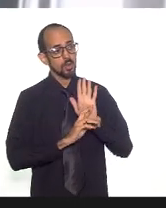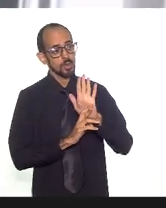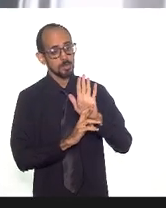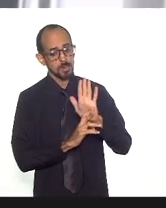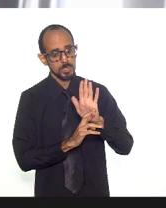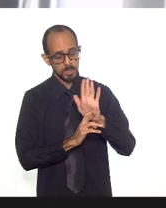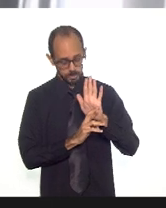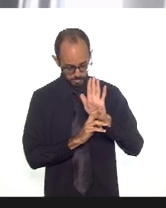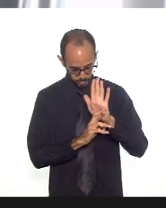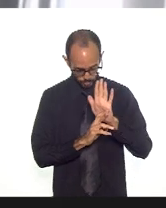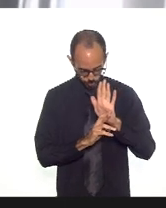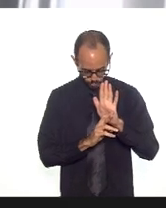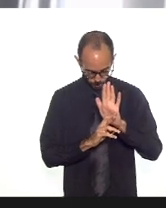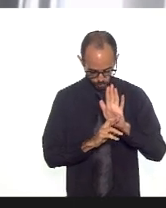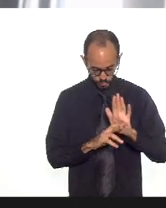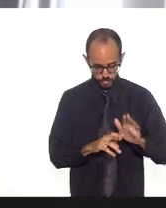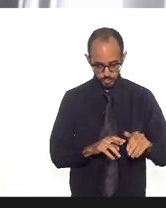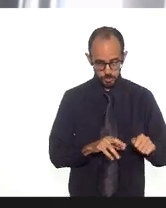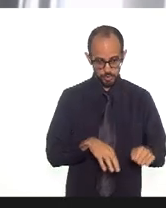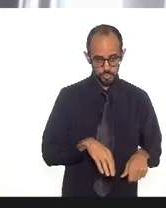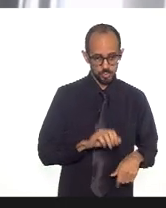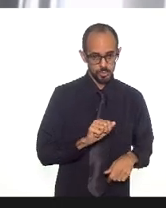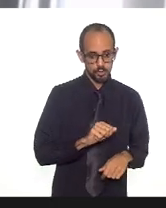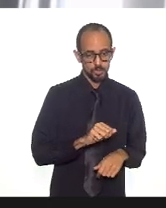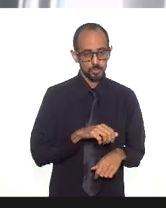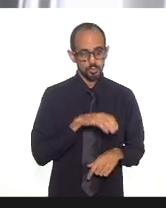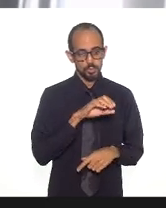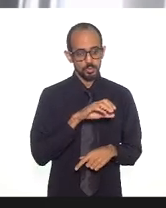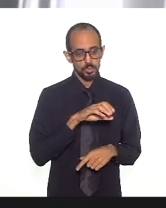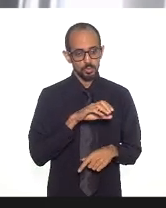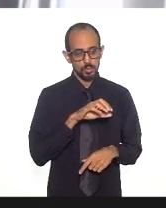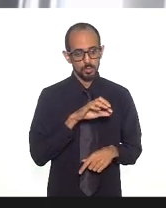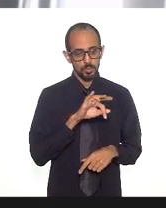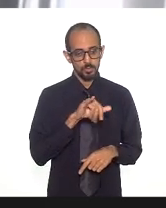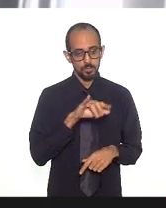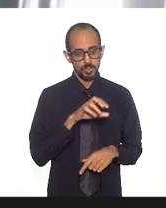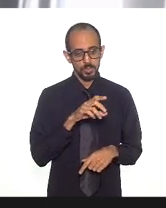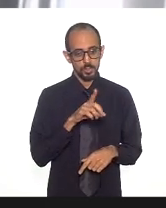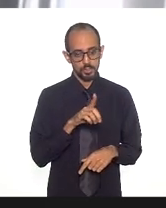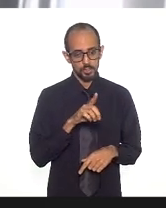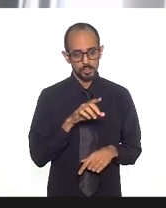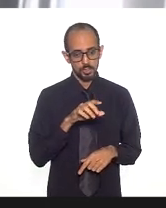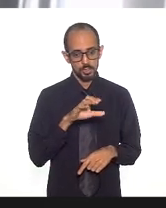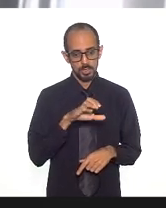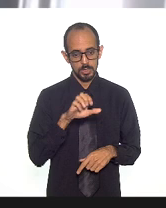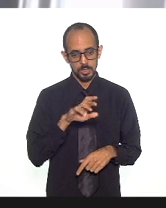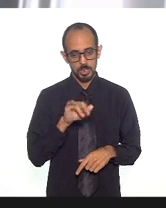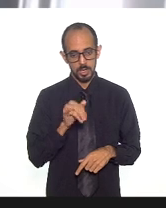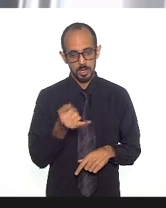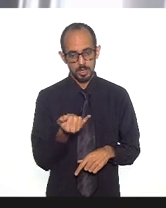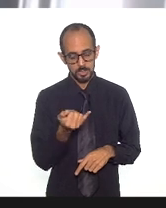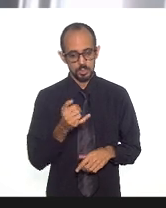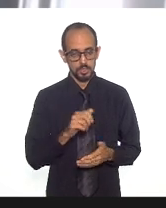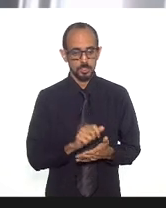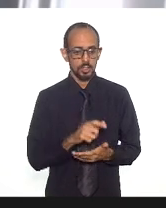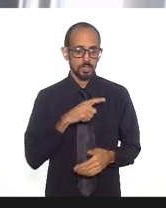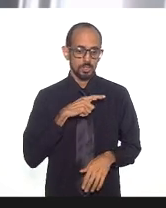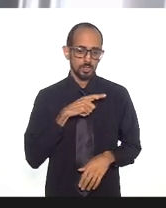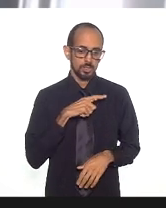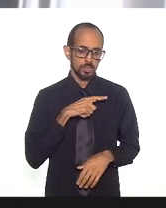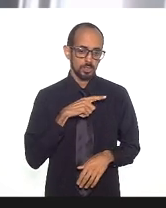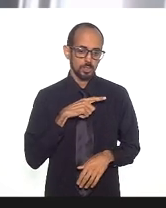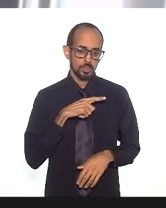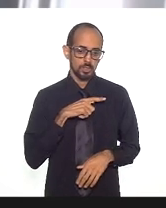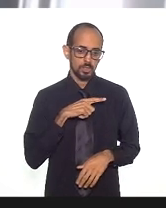representação do SINDICCERJ. Estão aqui o Vitório Bianco, mas também a Flávia Busnardo, a Simone de Paula,